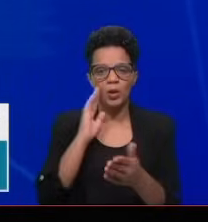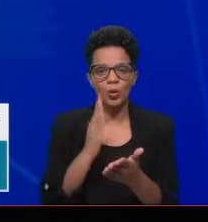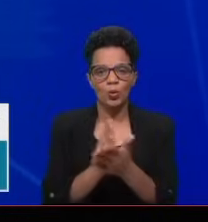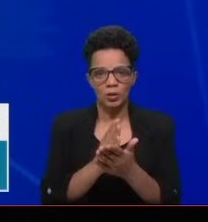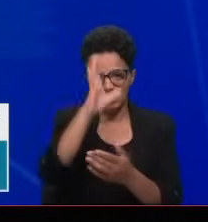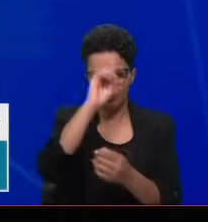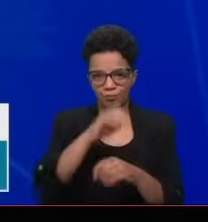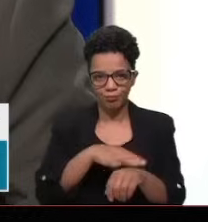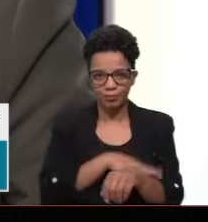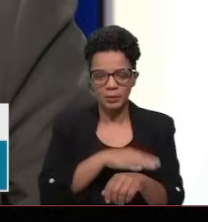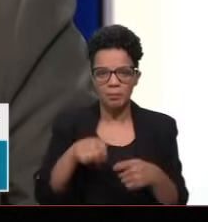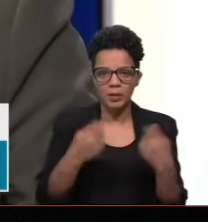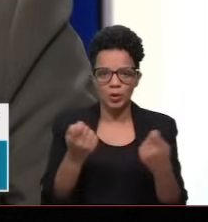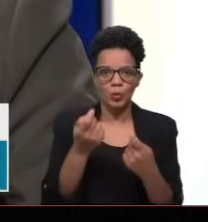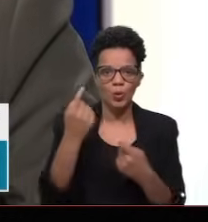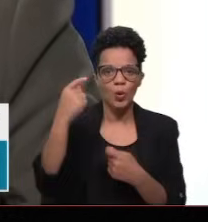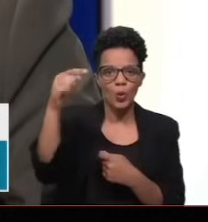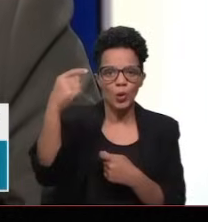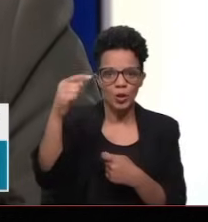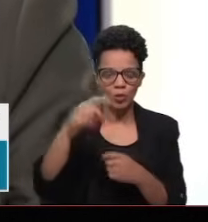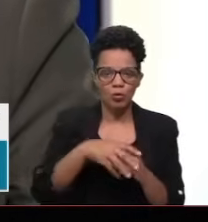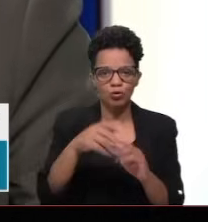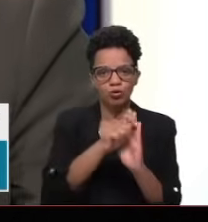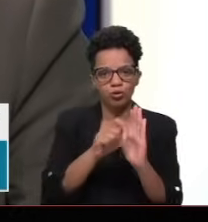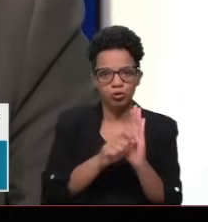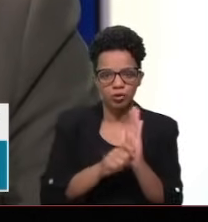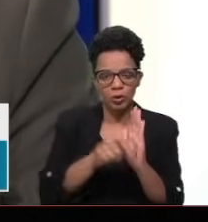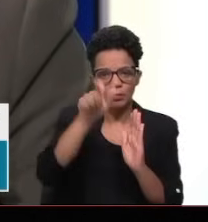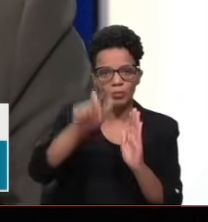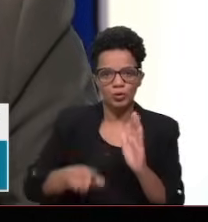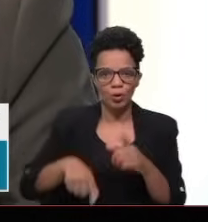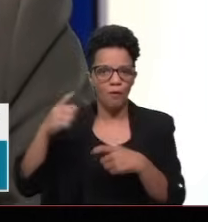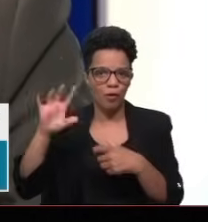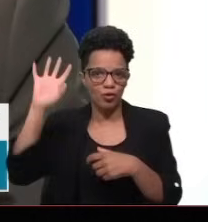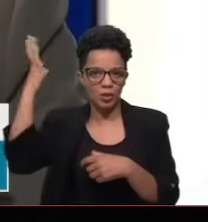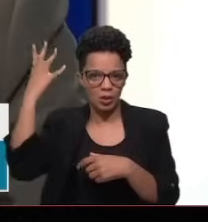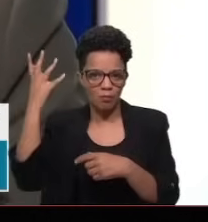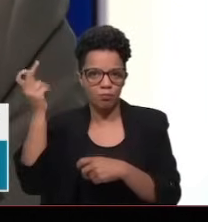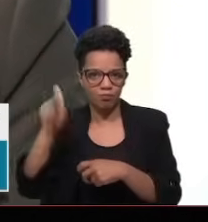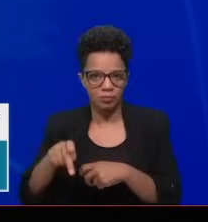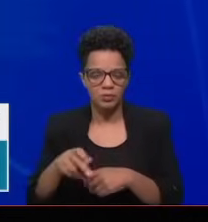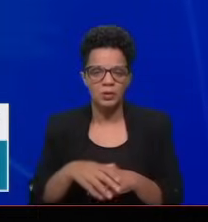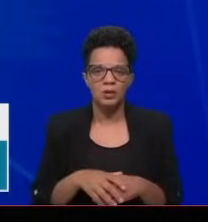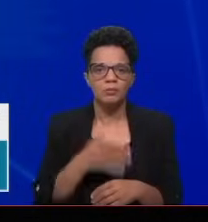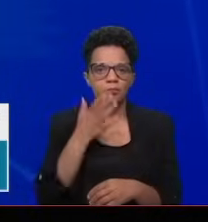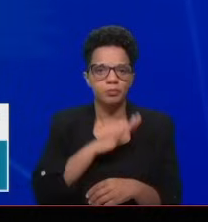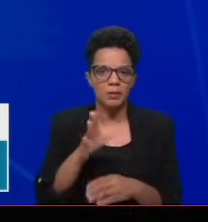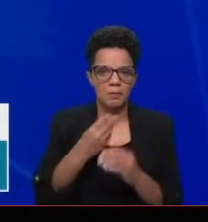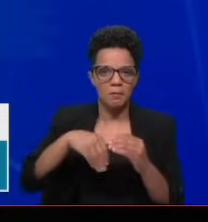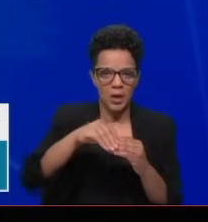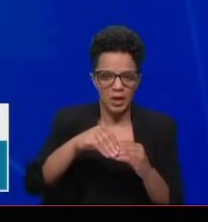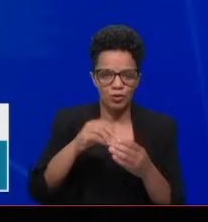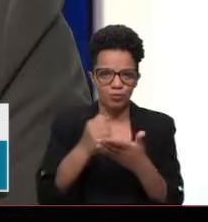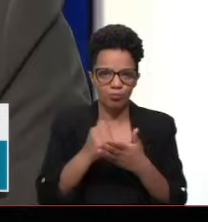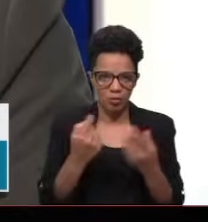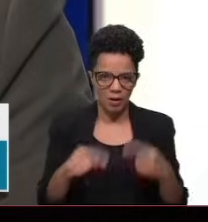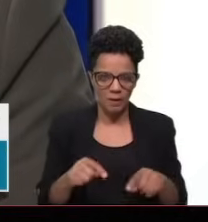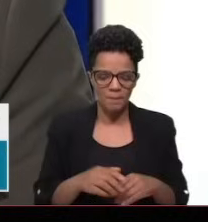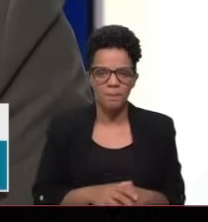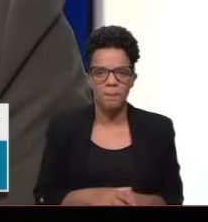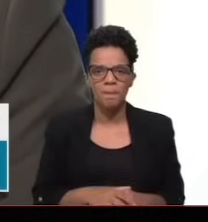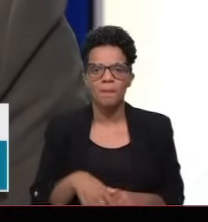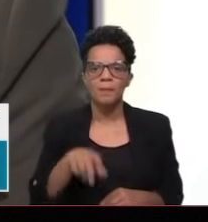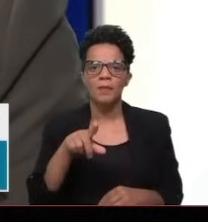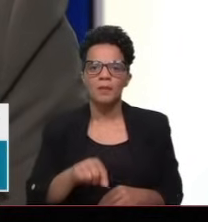foi o único partido que apresentou o estatuto do refugiado climático Ainda bem que já temos já temos mais a Bordo nesta questão porque que além disso